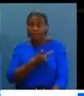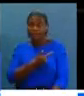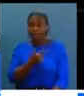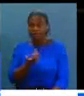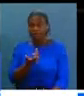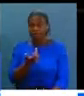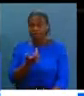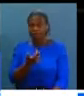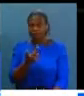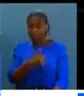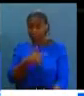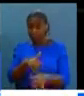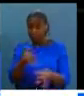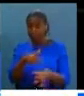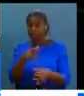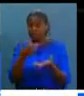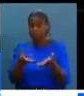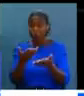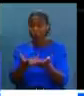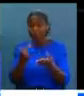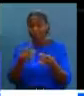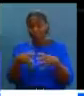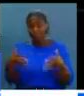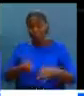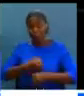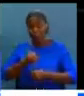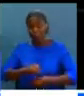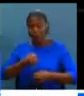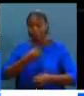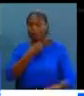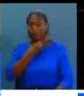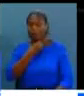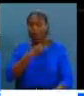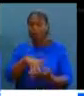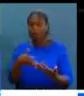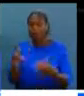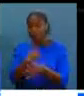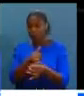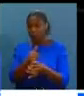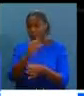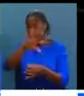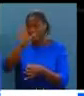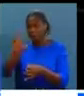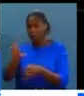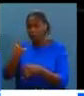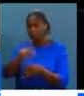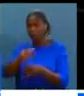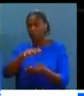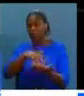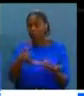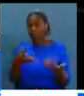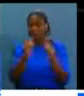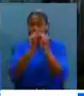está a dar um grande contributo para a afirmação da morna no plano da ilha, do país e no